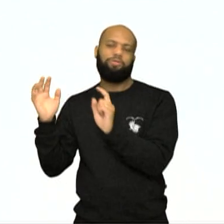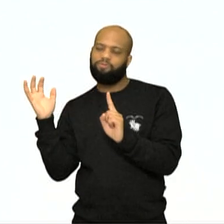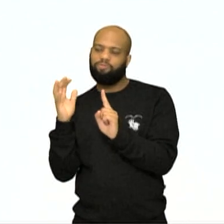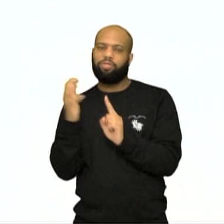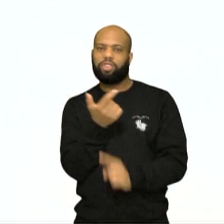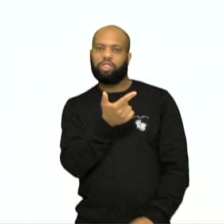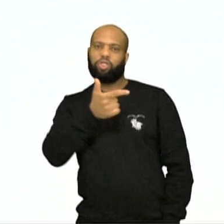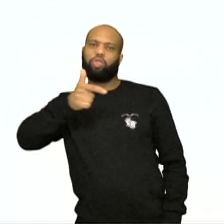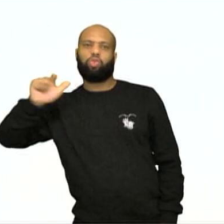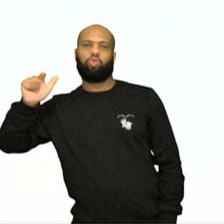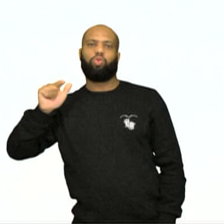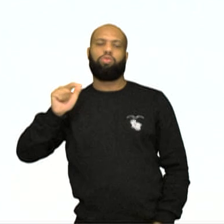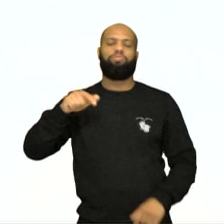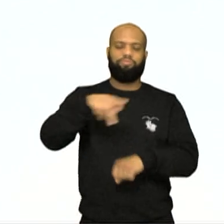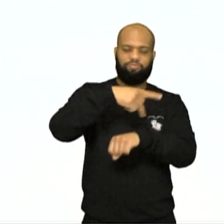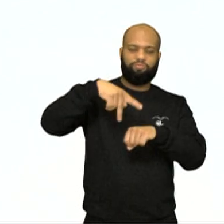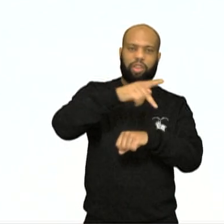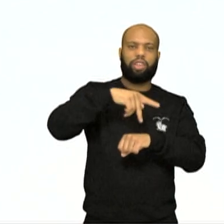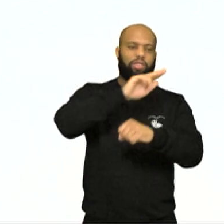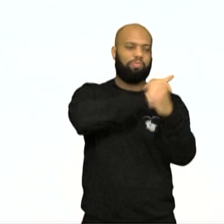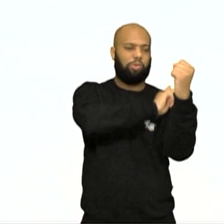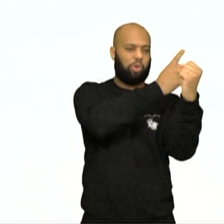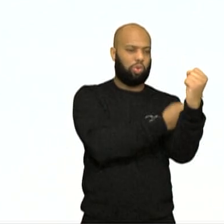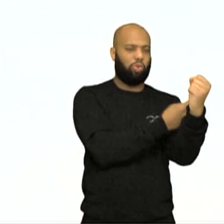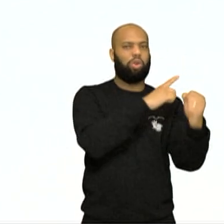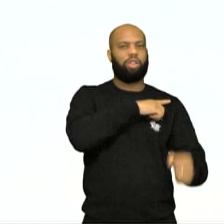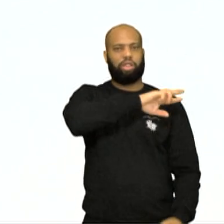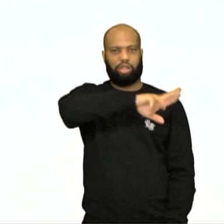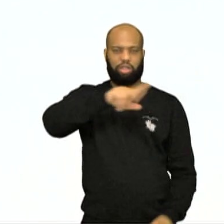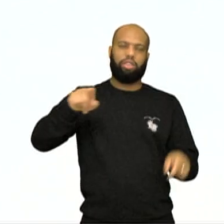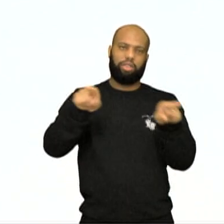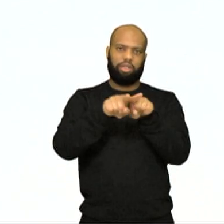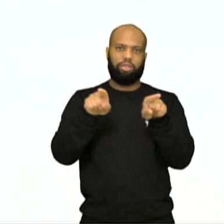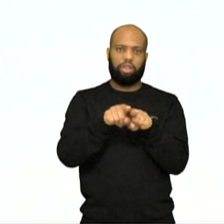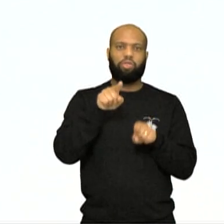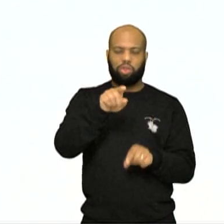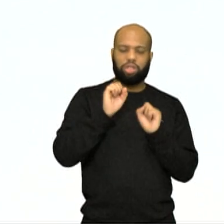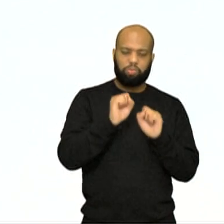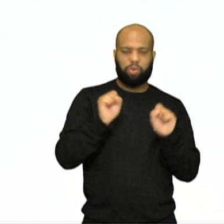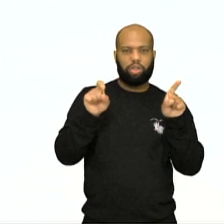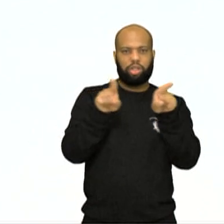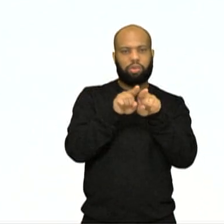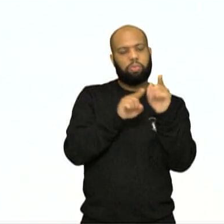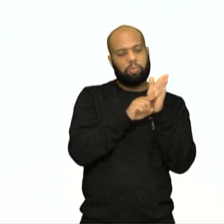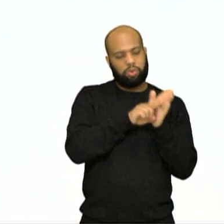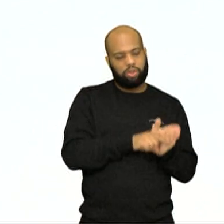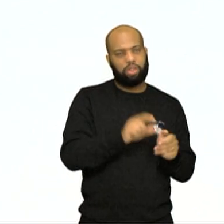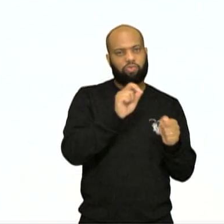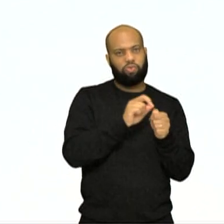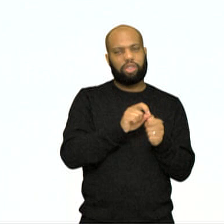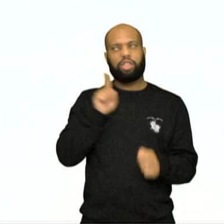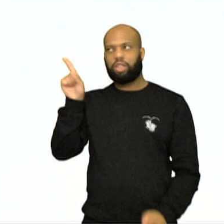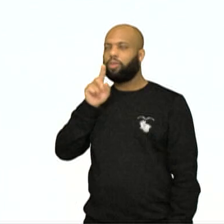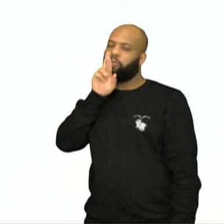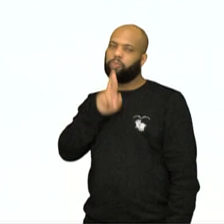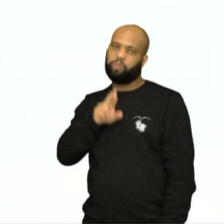né? Poloneses, né? E etc, né? Que você pode puxar para fazer essa